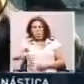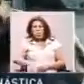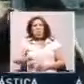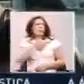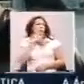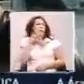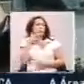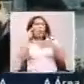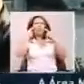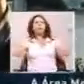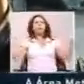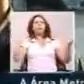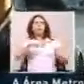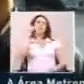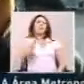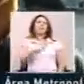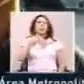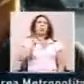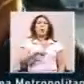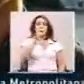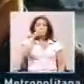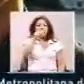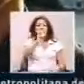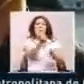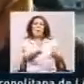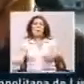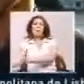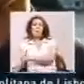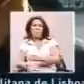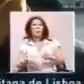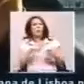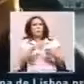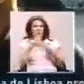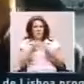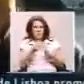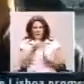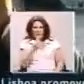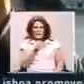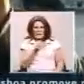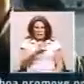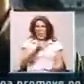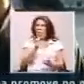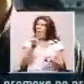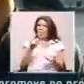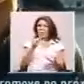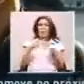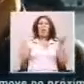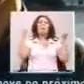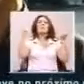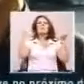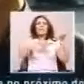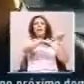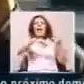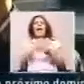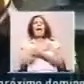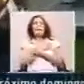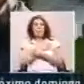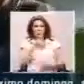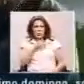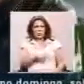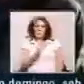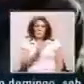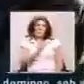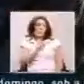absolutamente ridículas em público. Isto não é forma de integrar saudavelmente alguém. Não é assim que nós brincamos com os nossos amigos, por